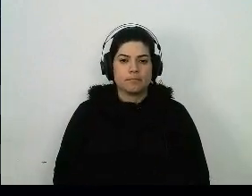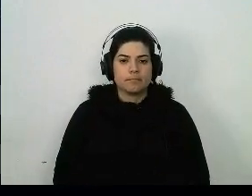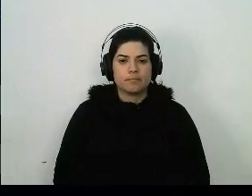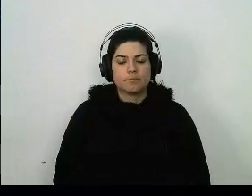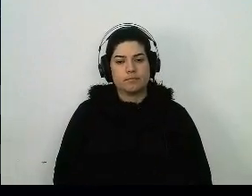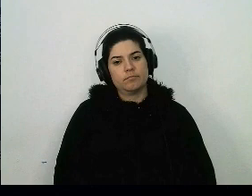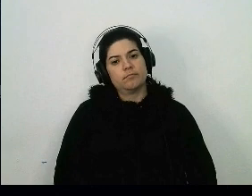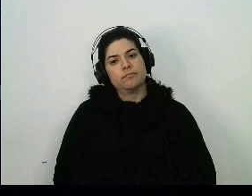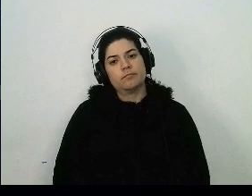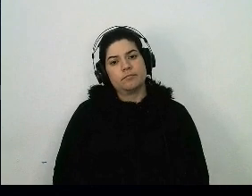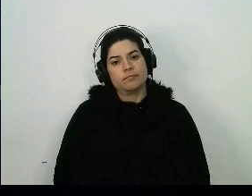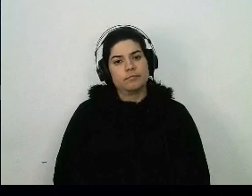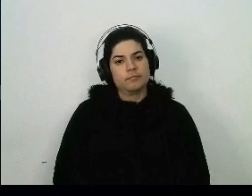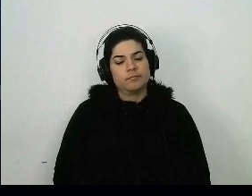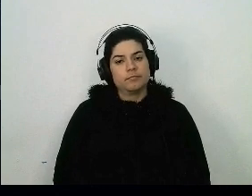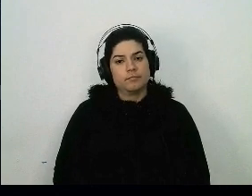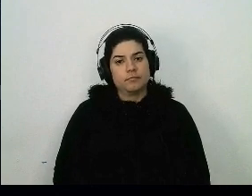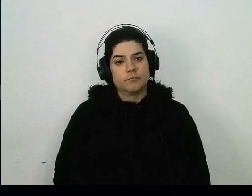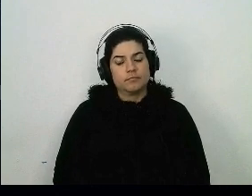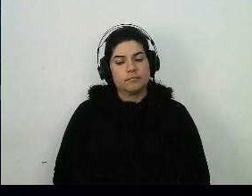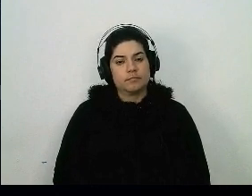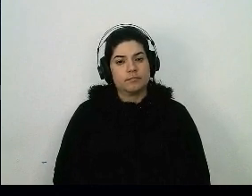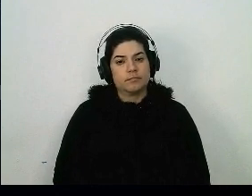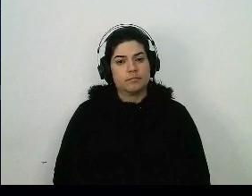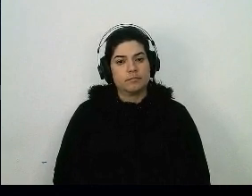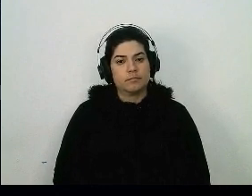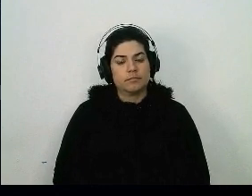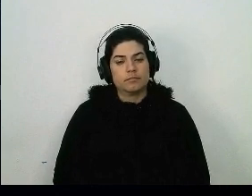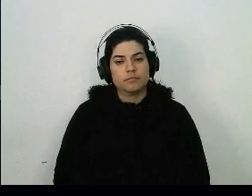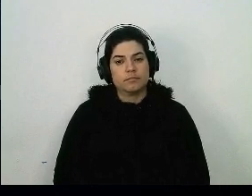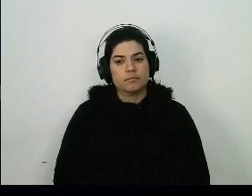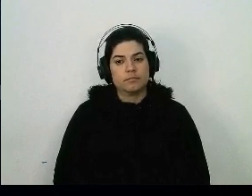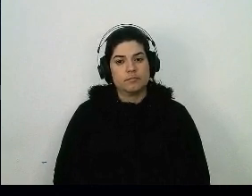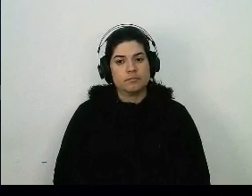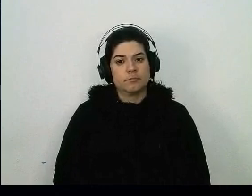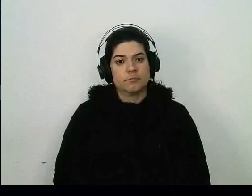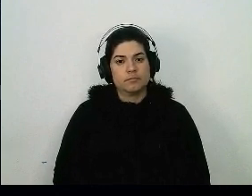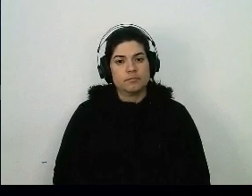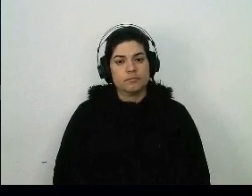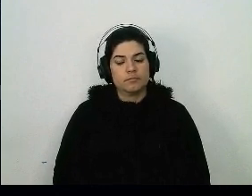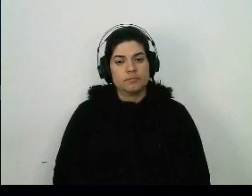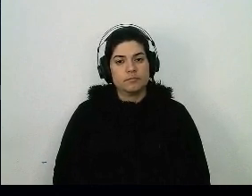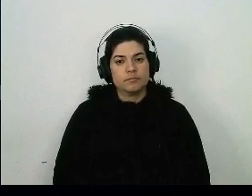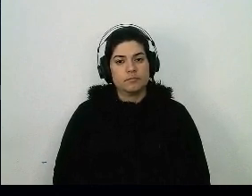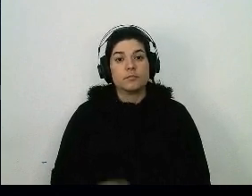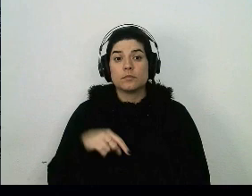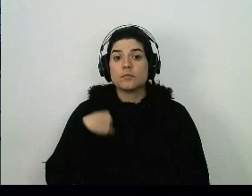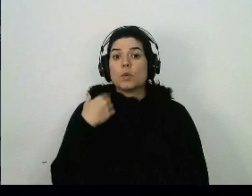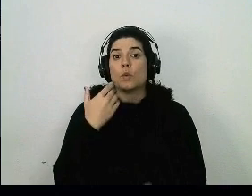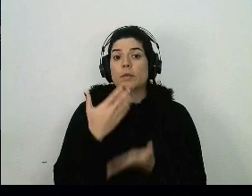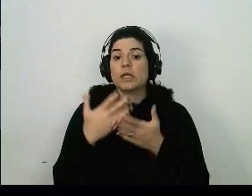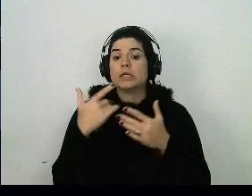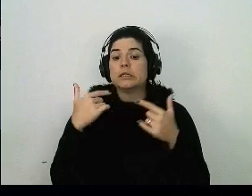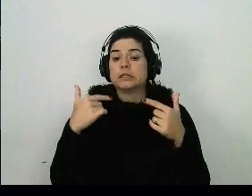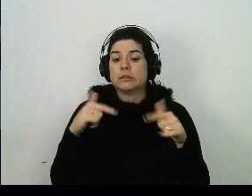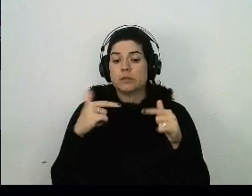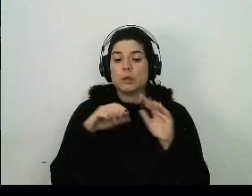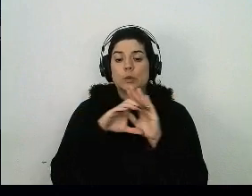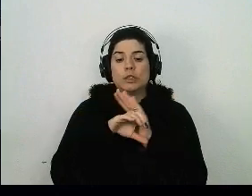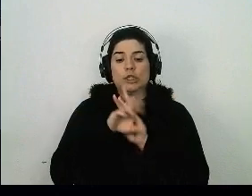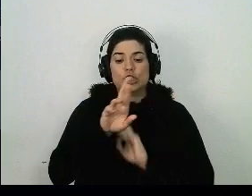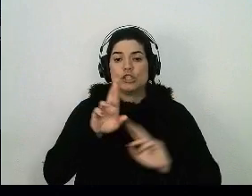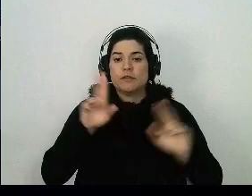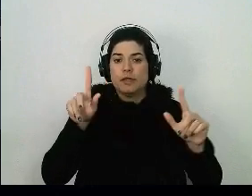E com isso, a gente também começa a trabalhar alguns conceitos diferentes, que é o